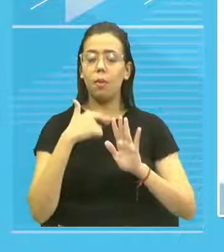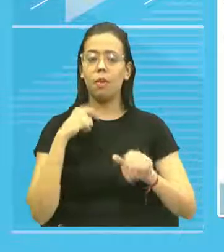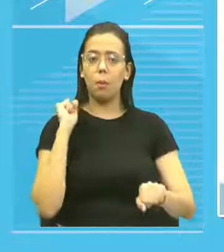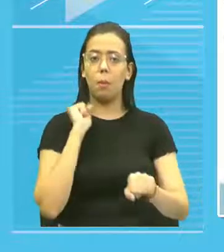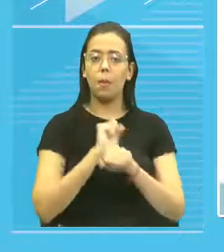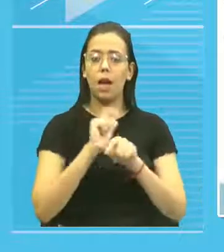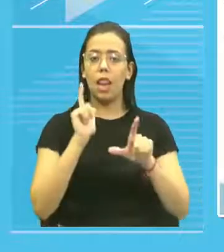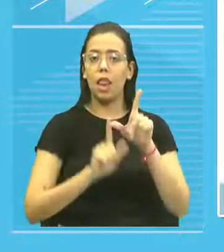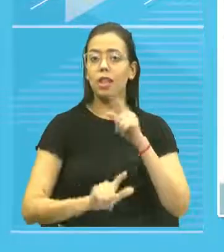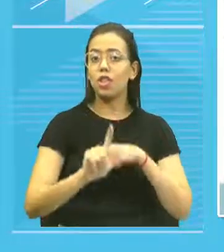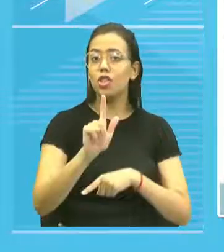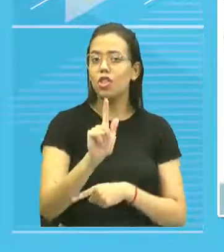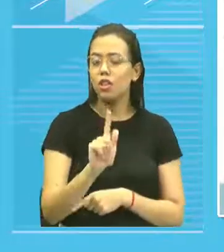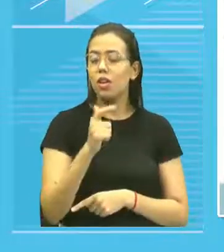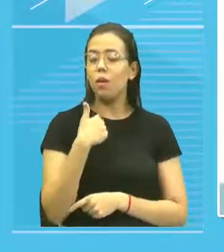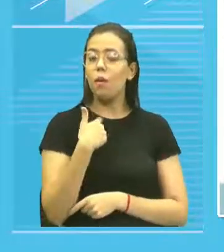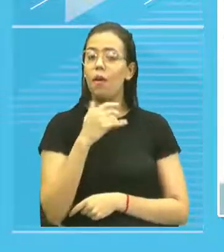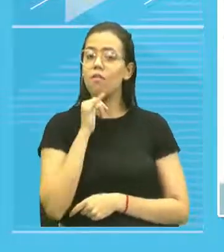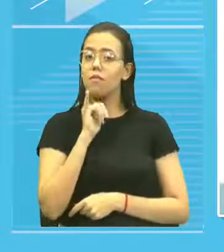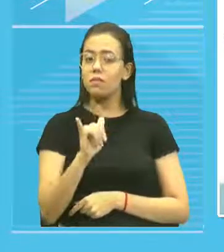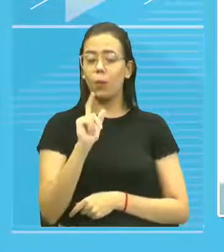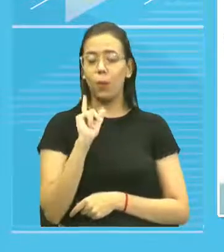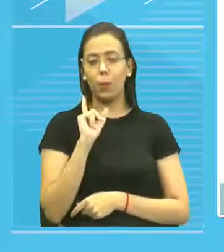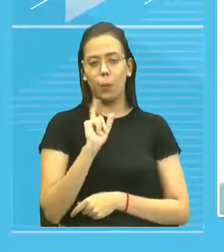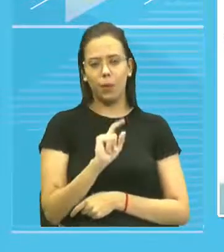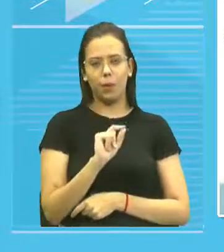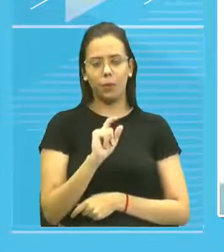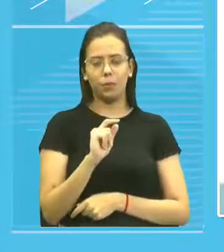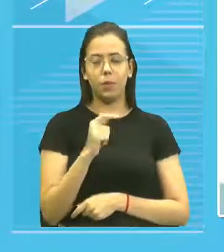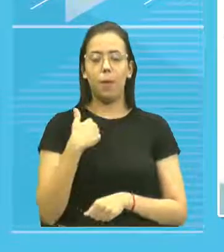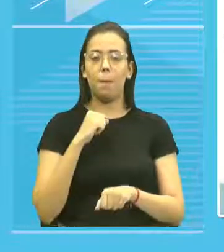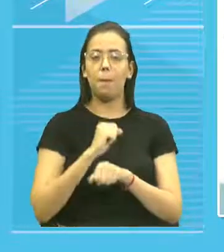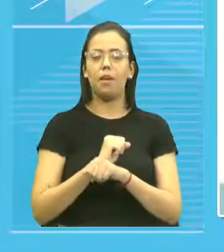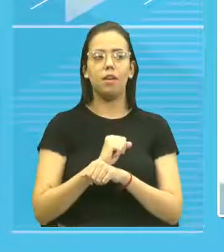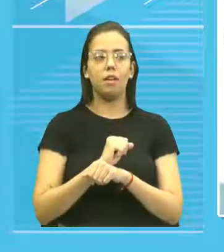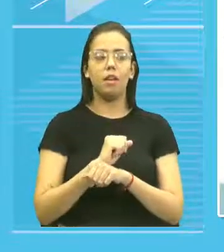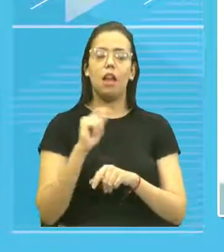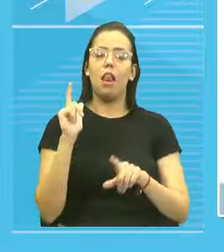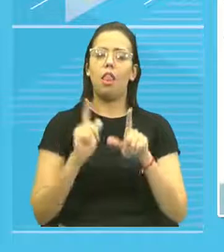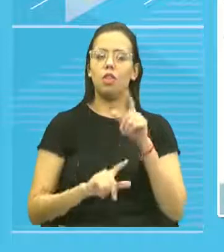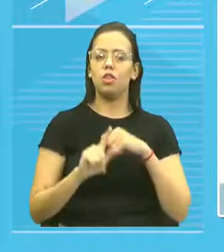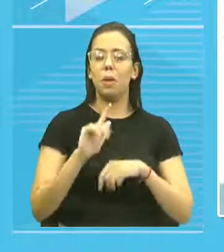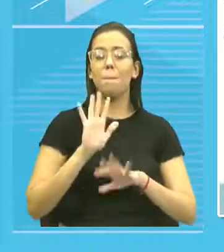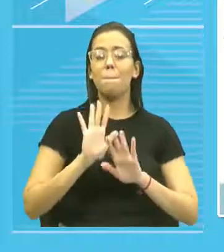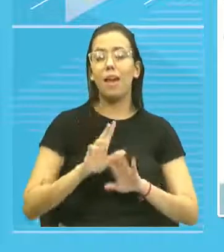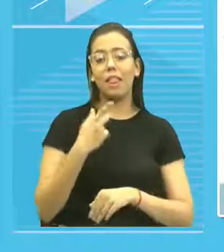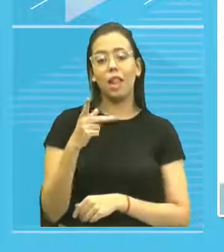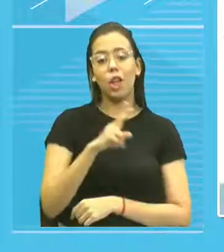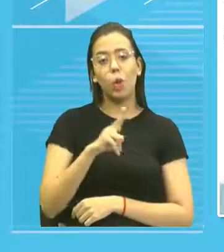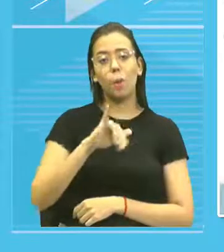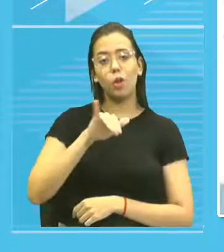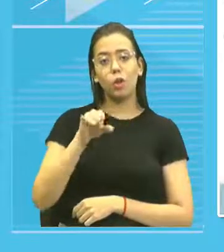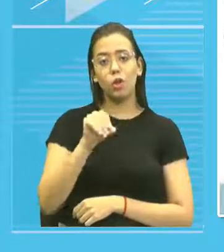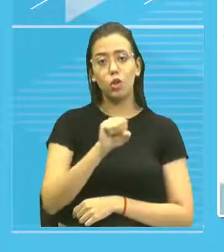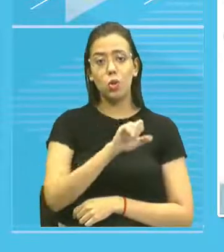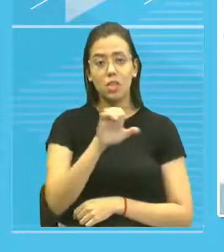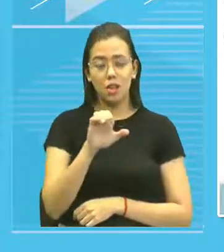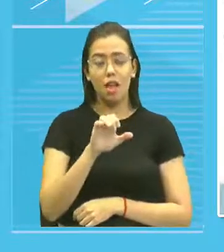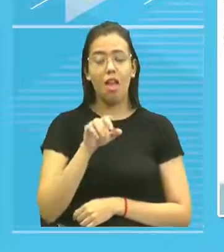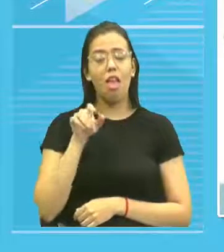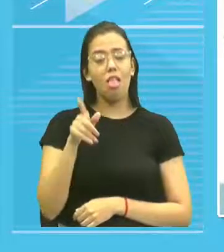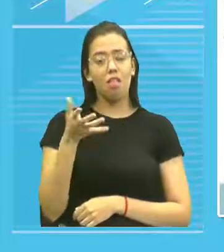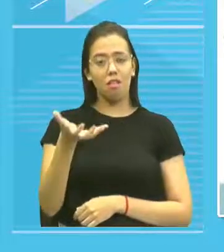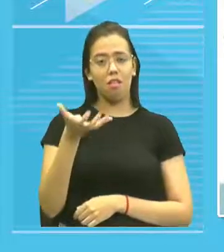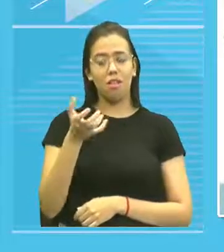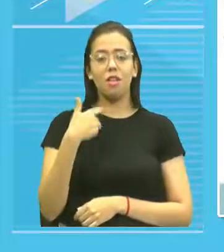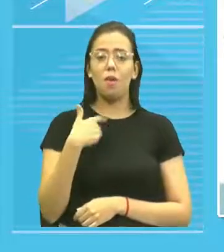letra g o que que eu disse para ele Gabriel eu parei na letra g e o nome dele é José Mateus Aí ele queria porque